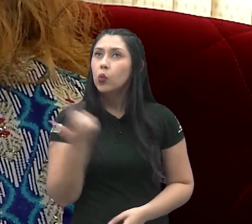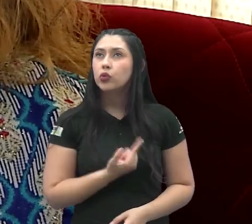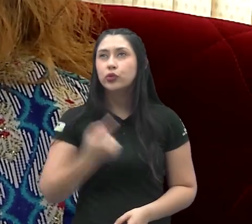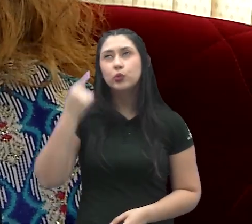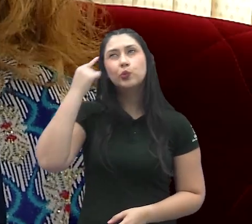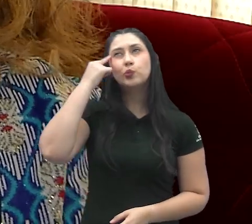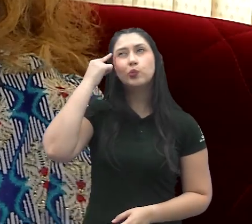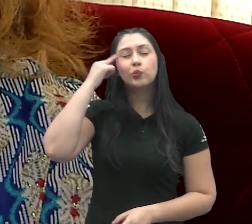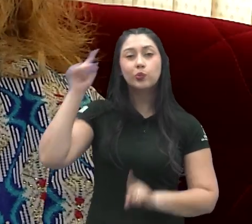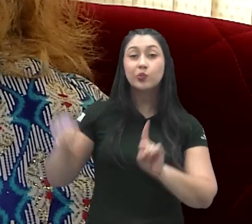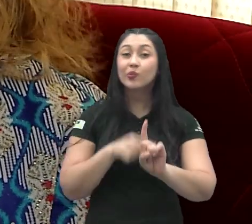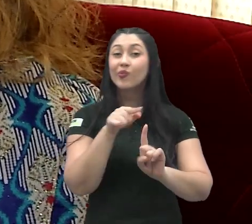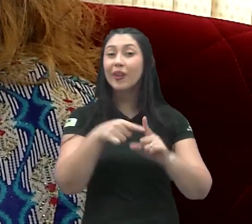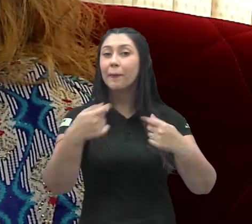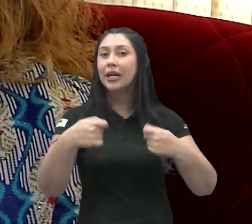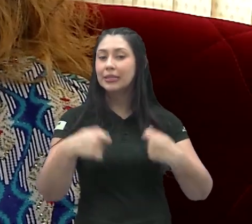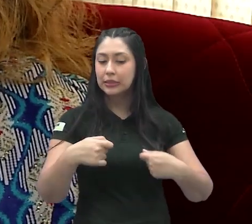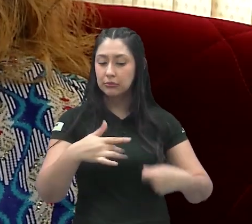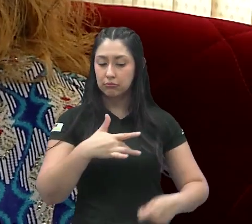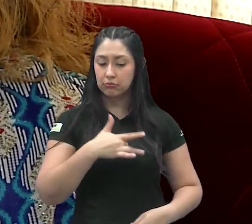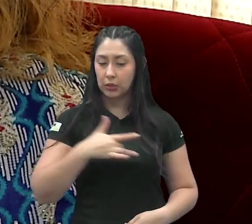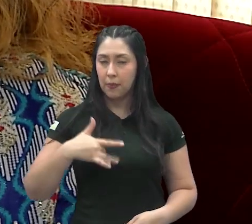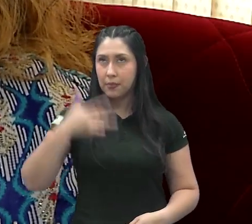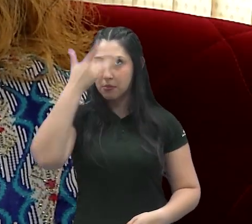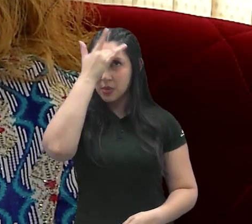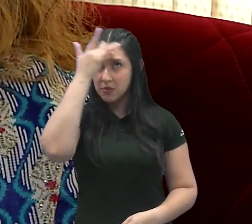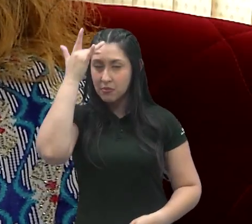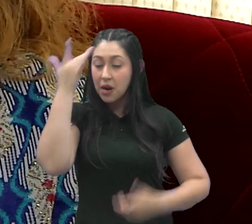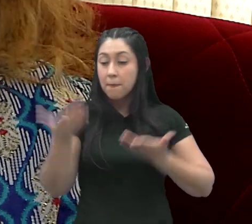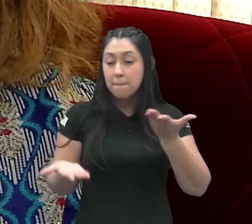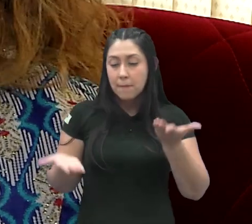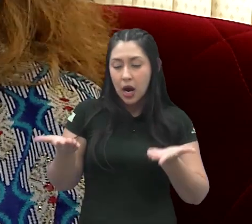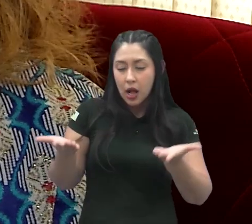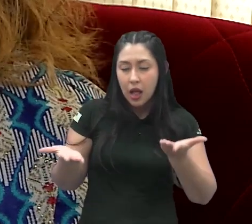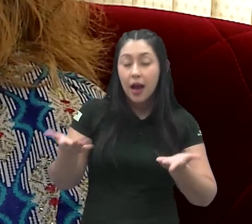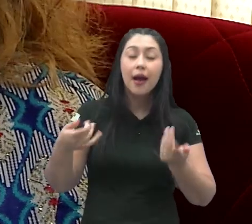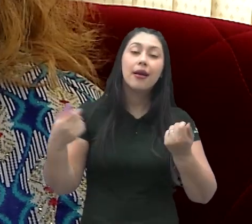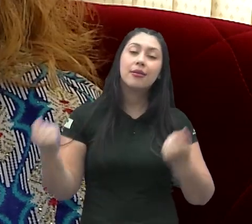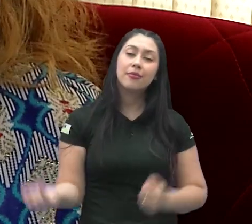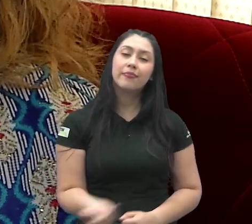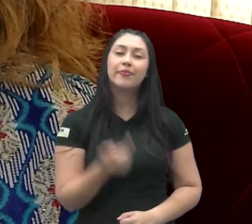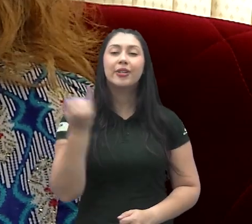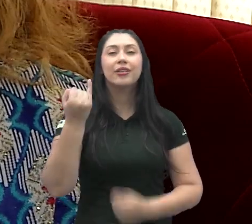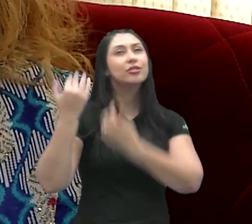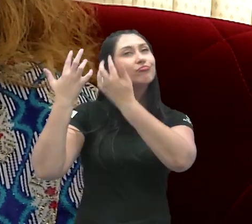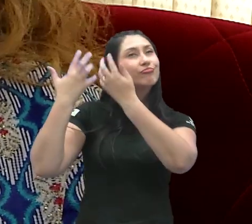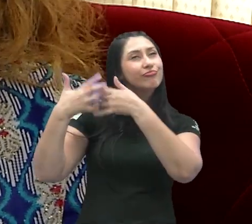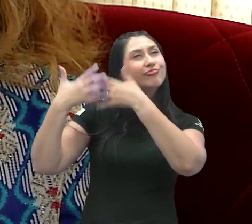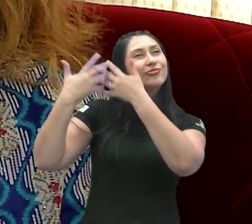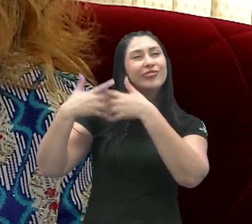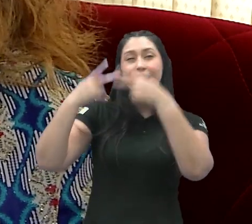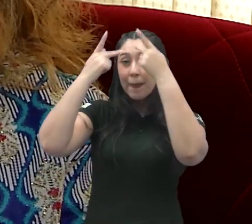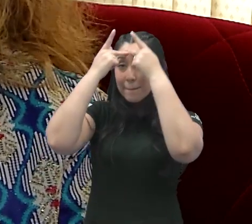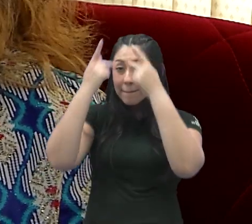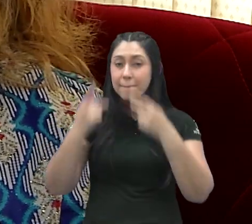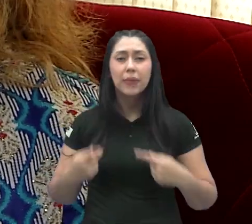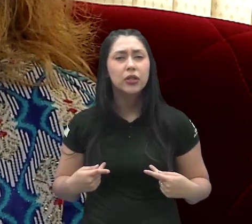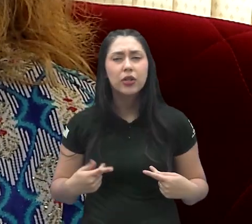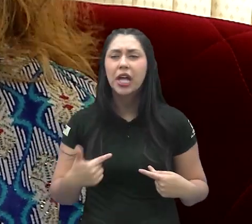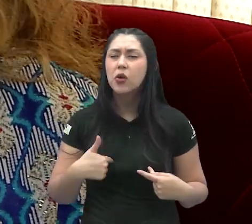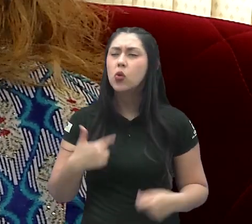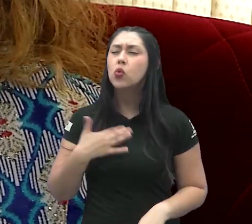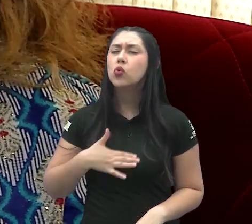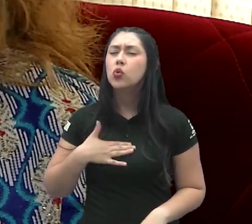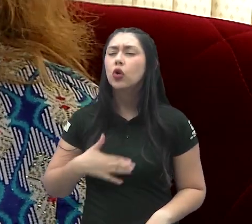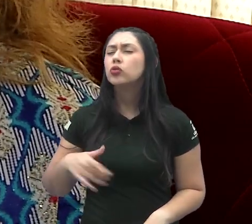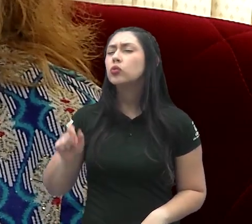pensa em metas, e aí o equilíbrio emocional, é extremamente importante que eu reflita acerca de mim.